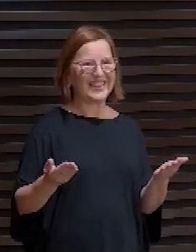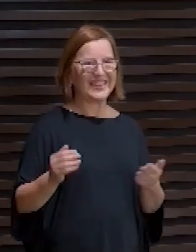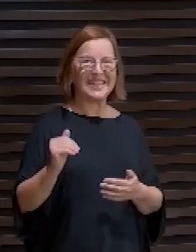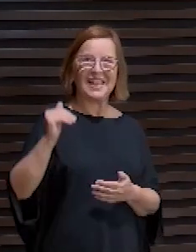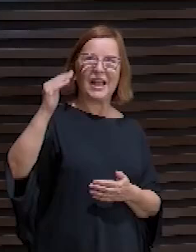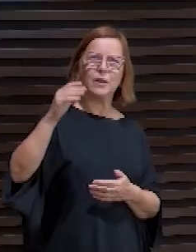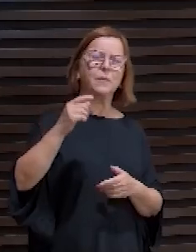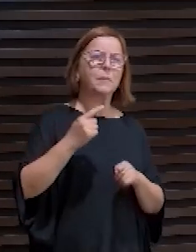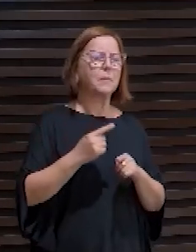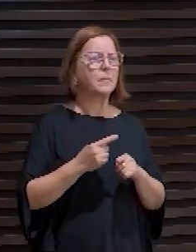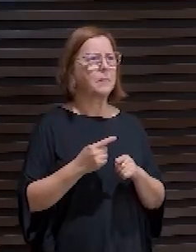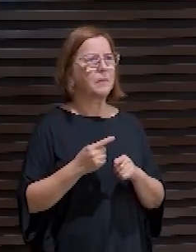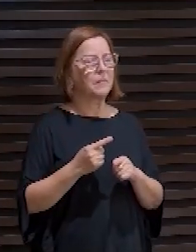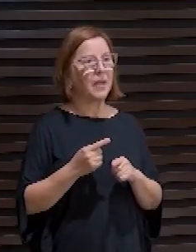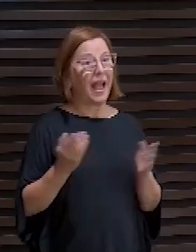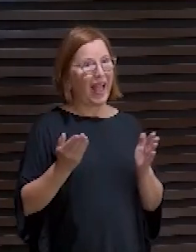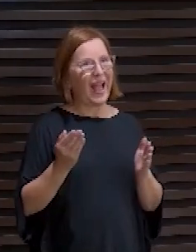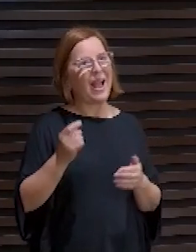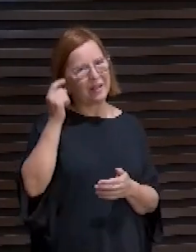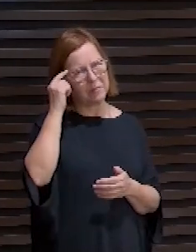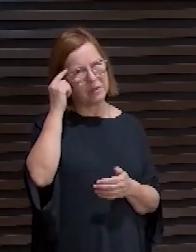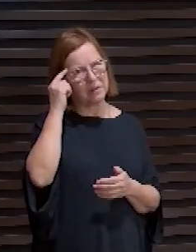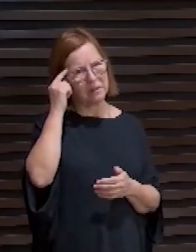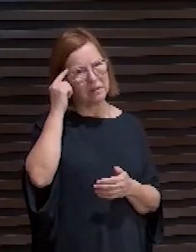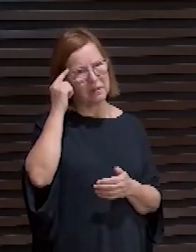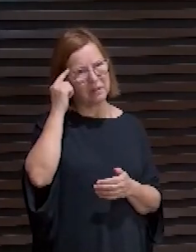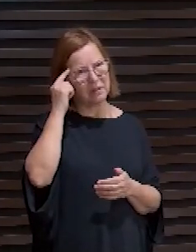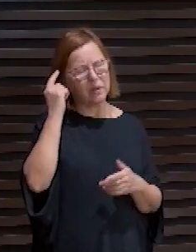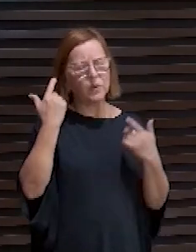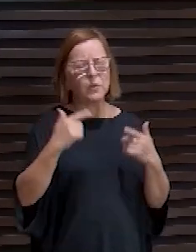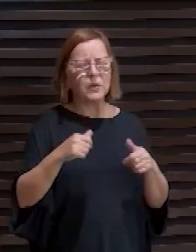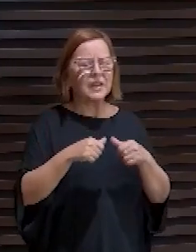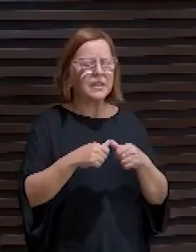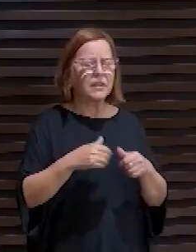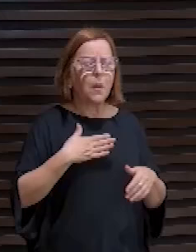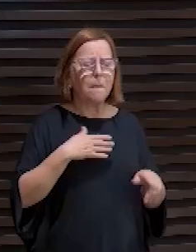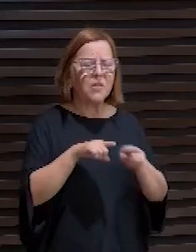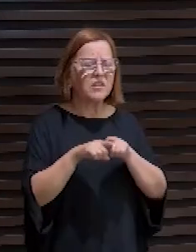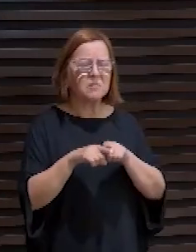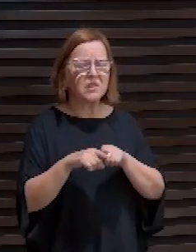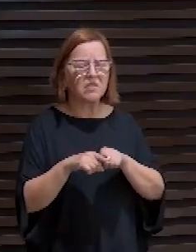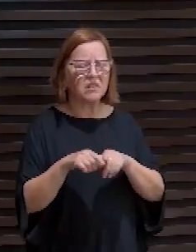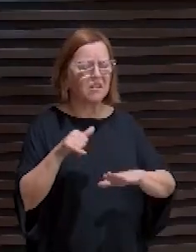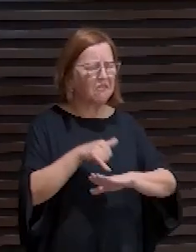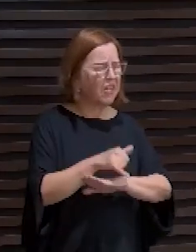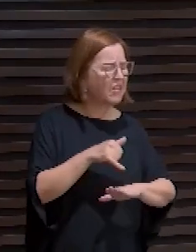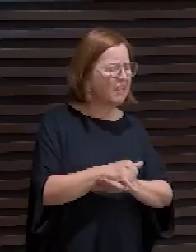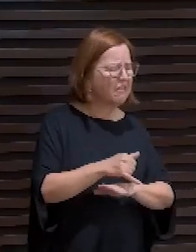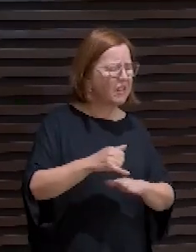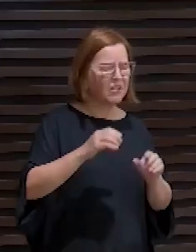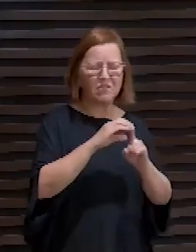estão os meus irmãos? Como eles estão passando? É claro que não dá para uma pessoa fazer isso com todos, mas nós temos pessoas mais